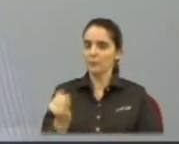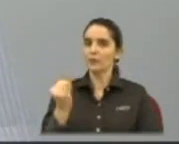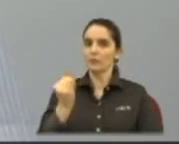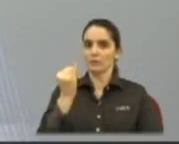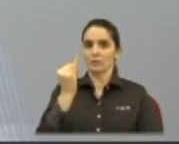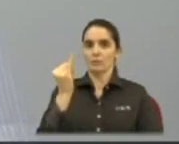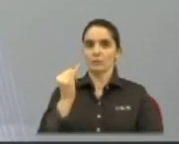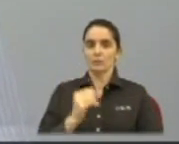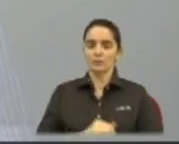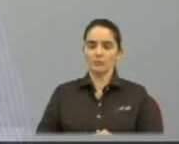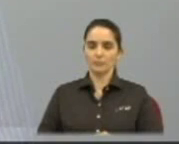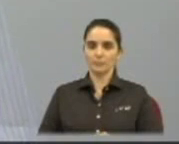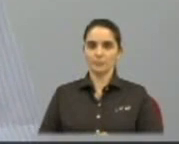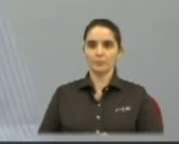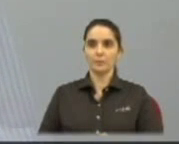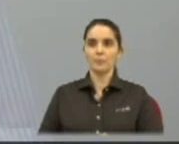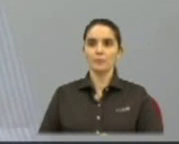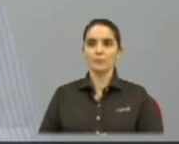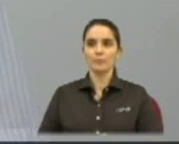importante